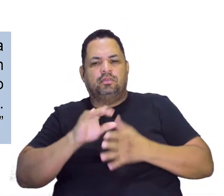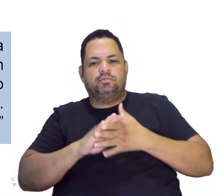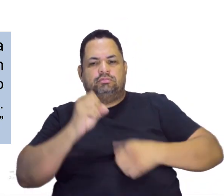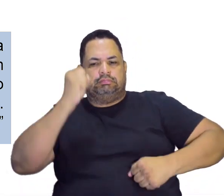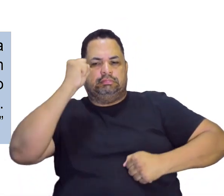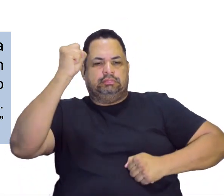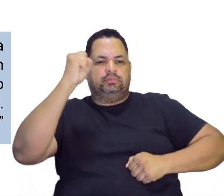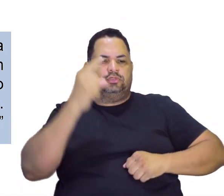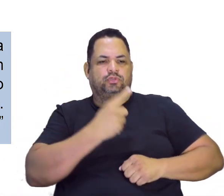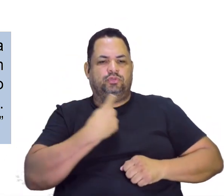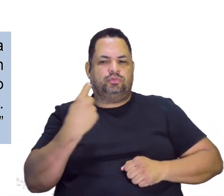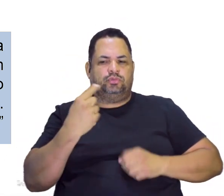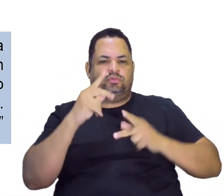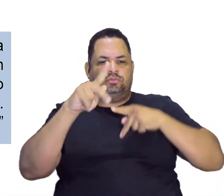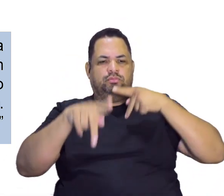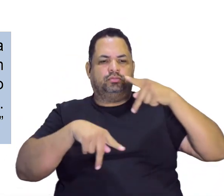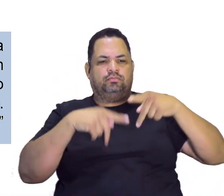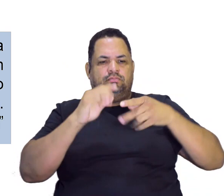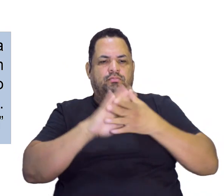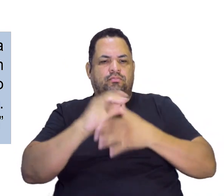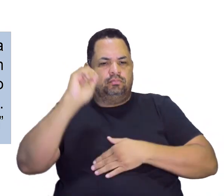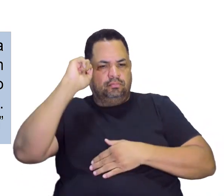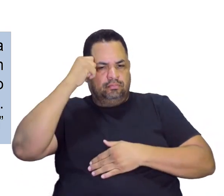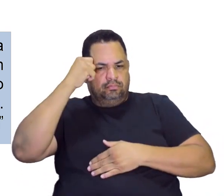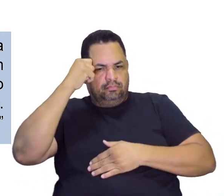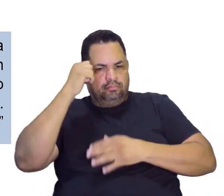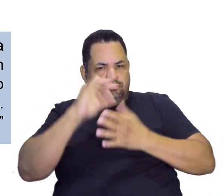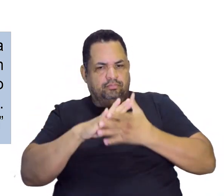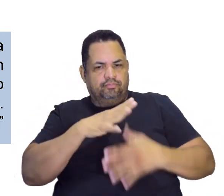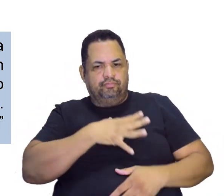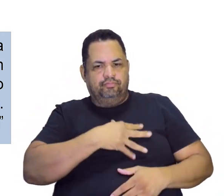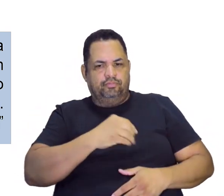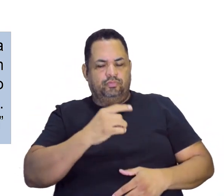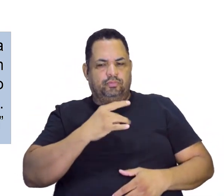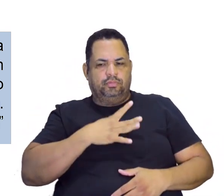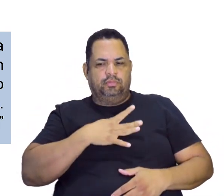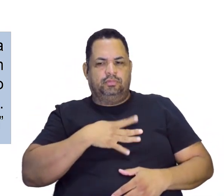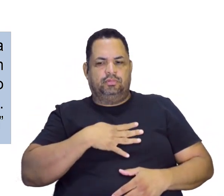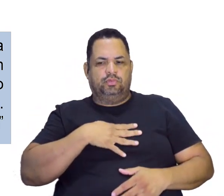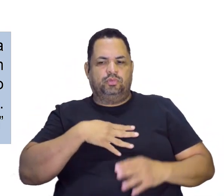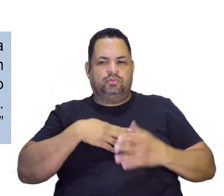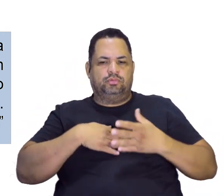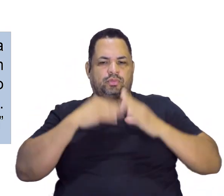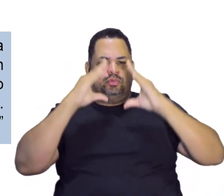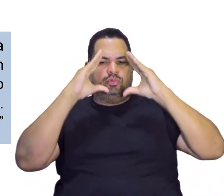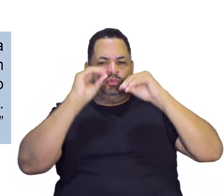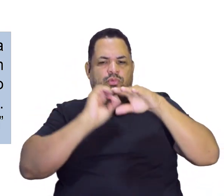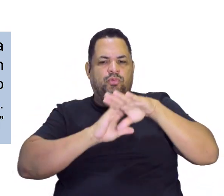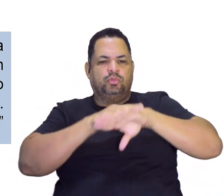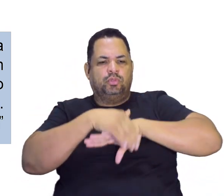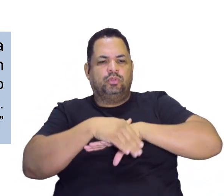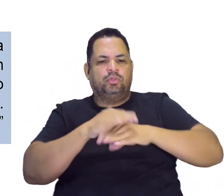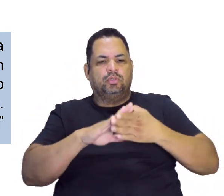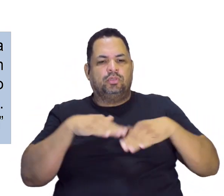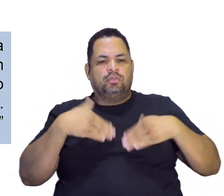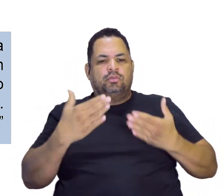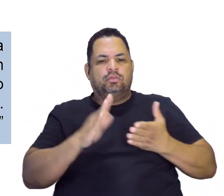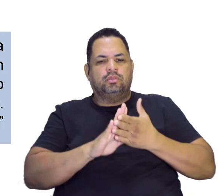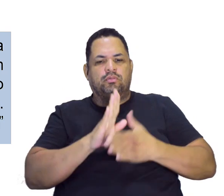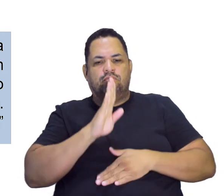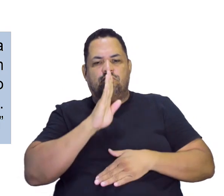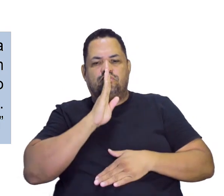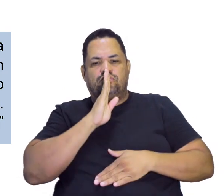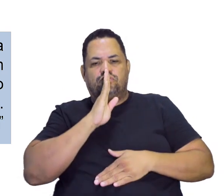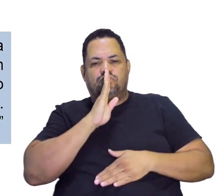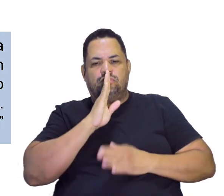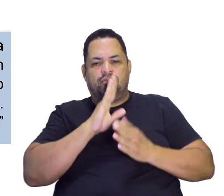herói de Nossa gente era preto retinto filho do medo da noite Houve um momento em que o